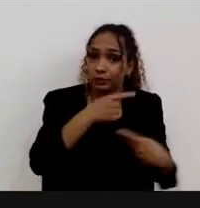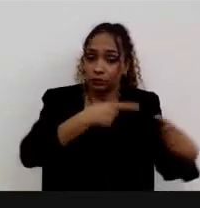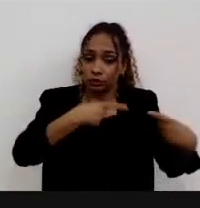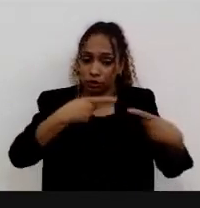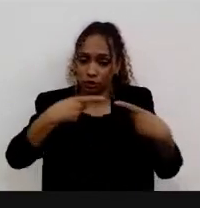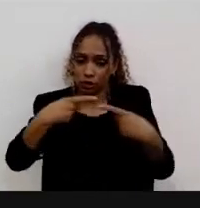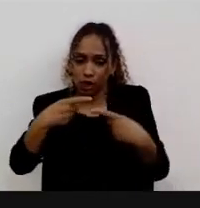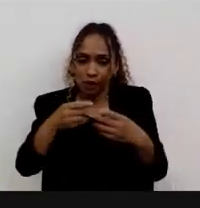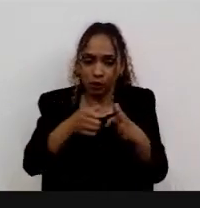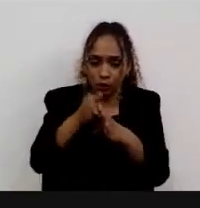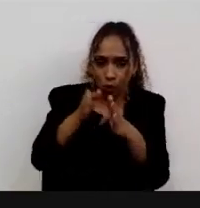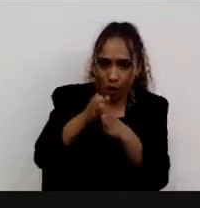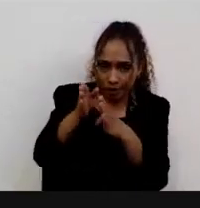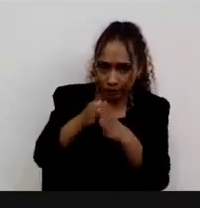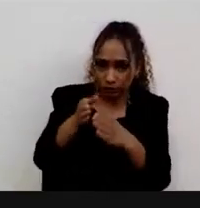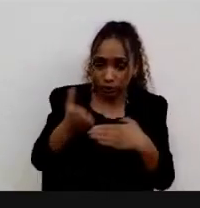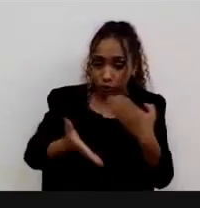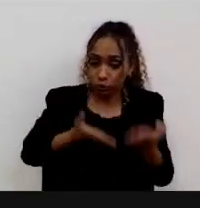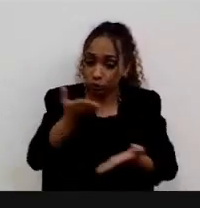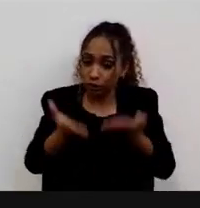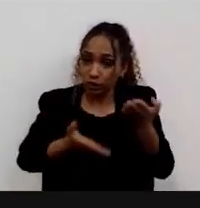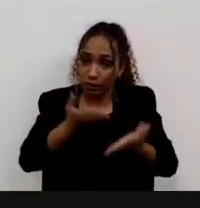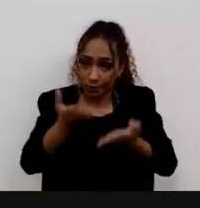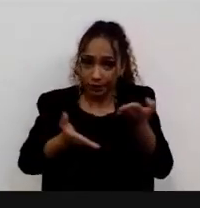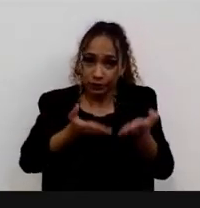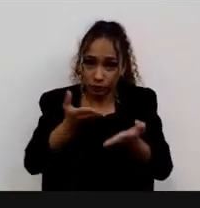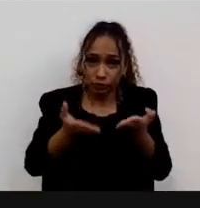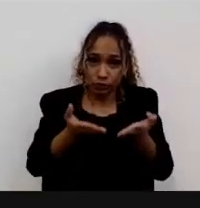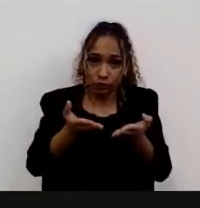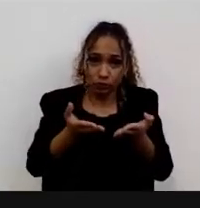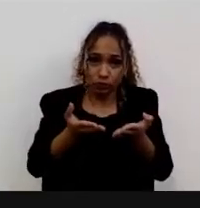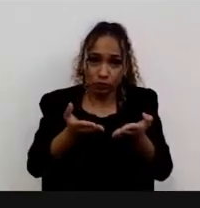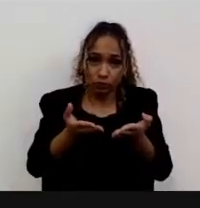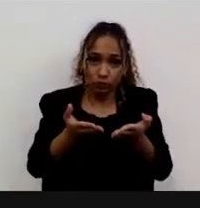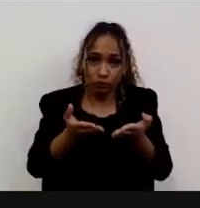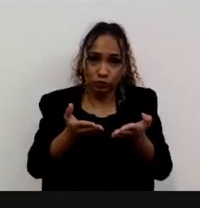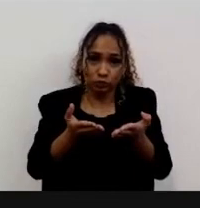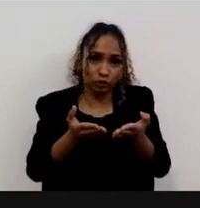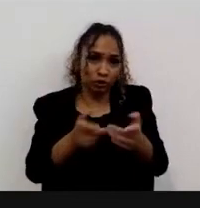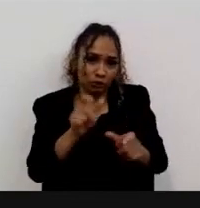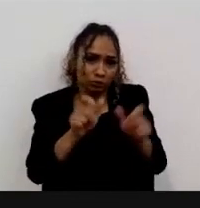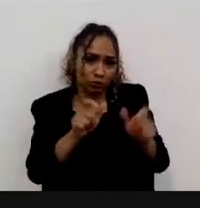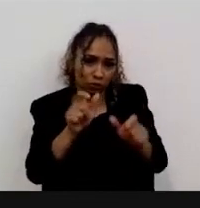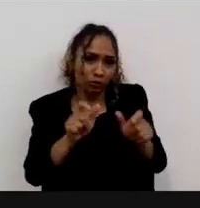diálogos dirigidos que a gente usa no tratamento de pacientes são vídeos,